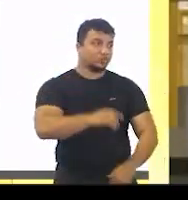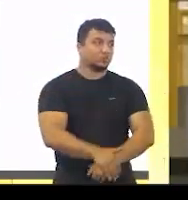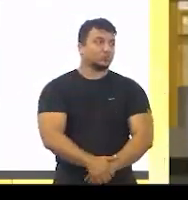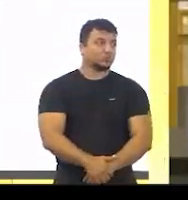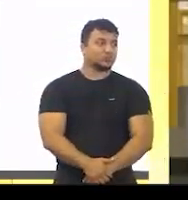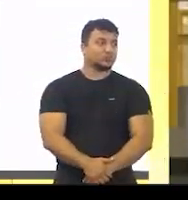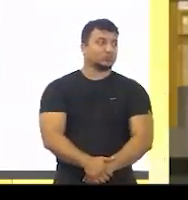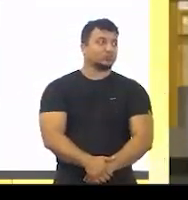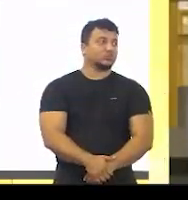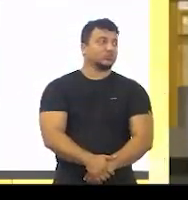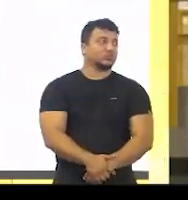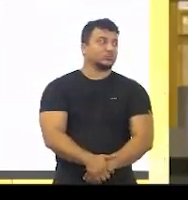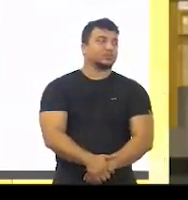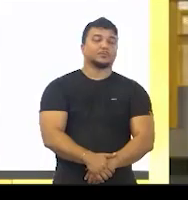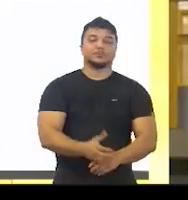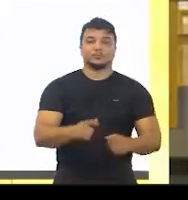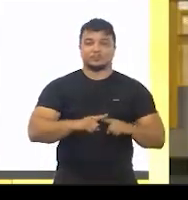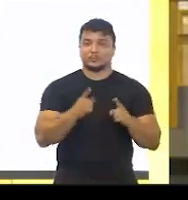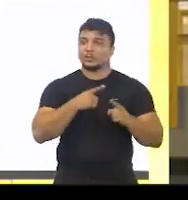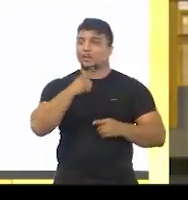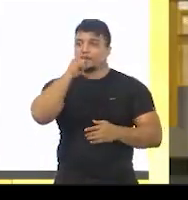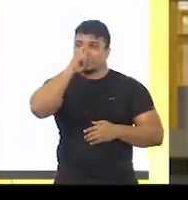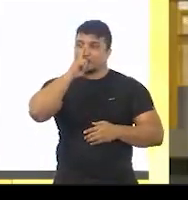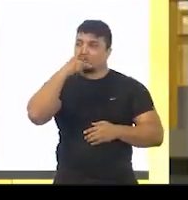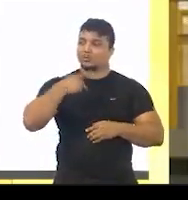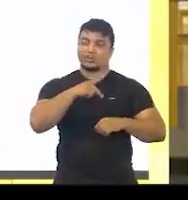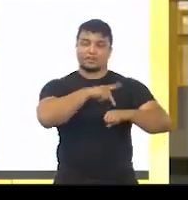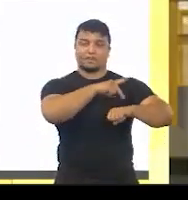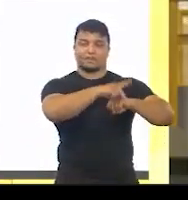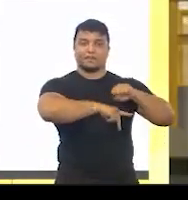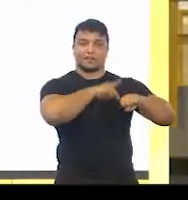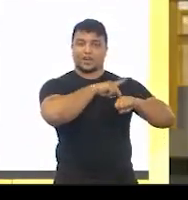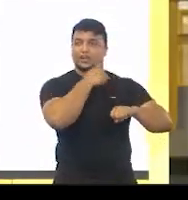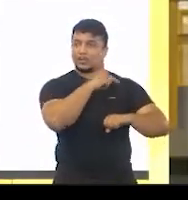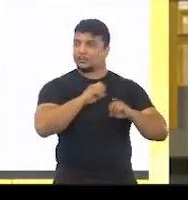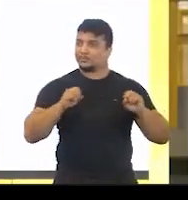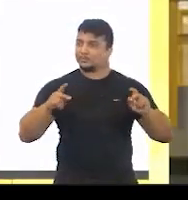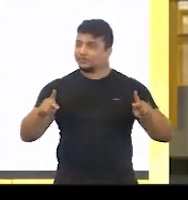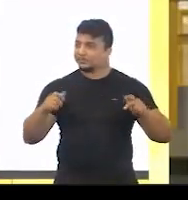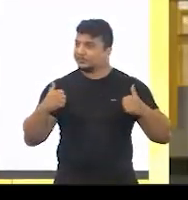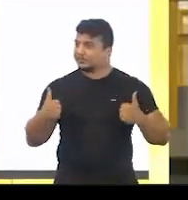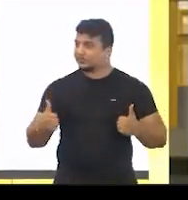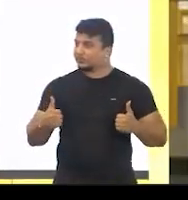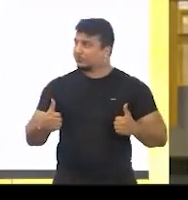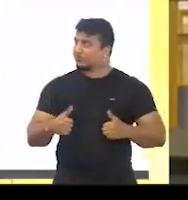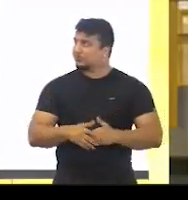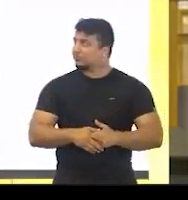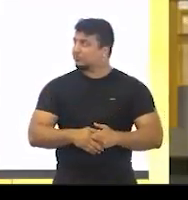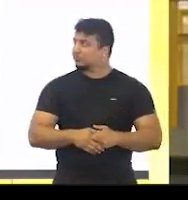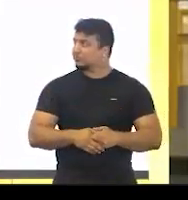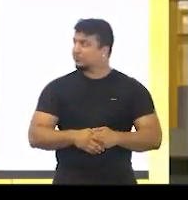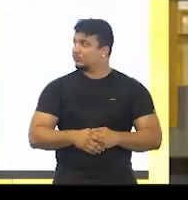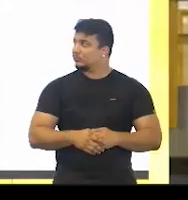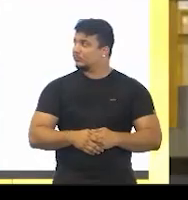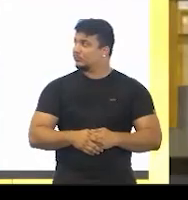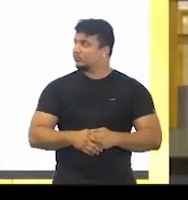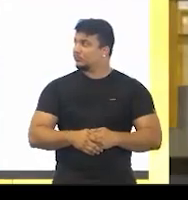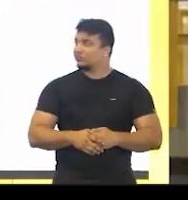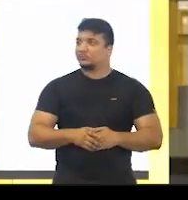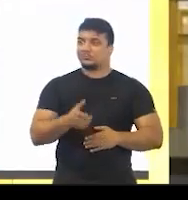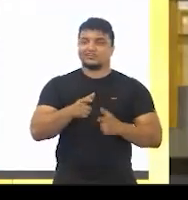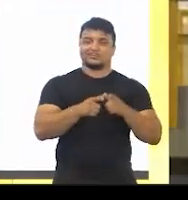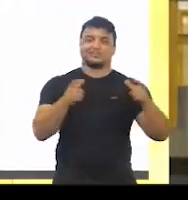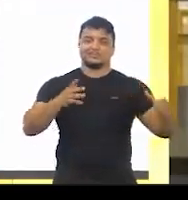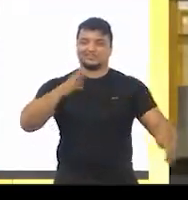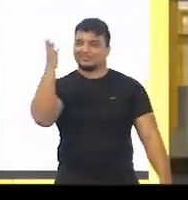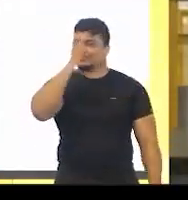um risco. Ele está correndo um risco no país de origem. Fechou, GGzinhos? Ô, GGlândia linda, né